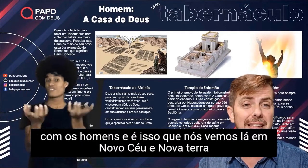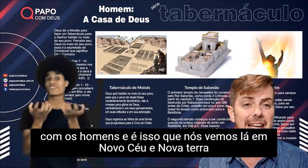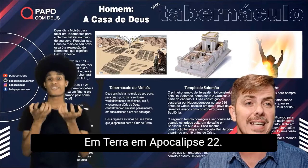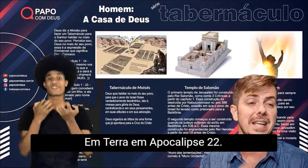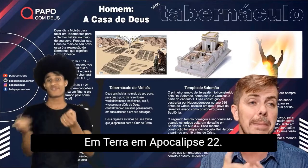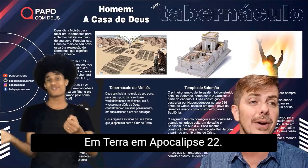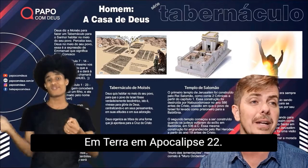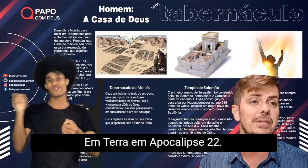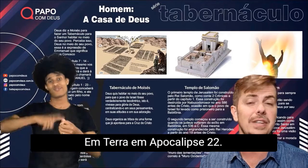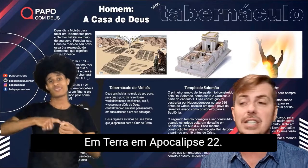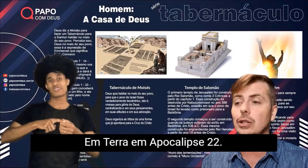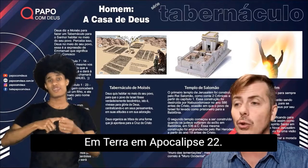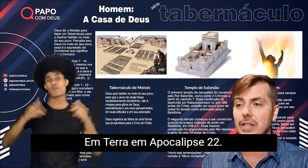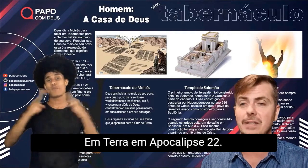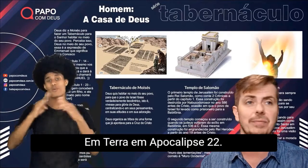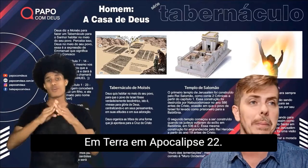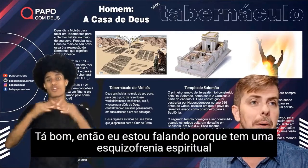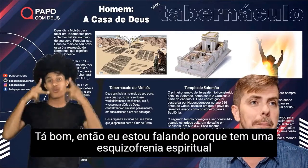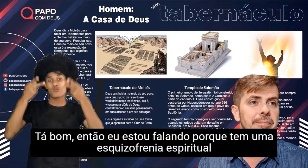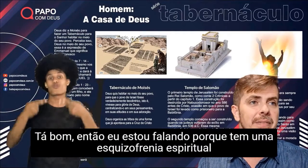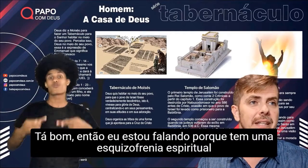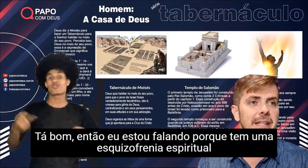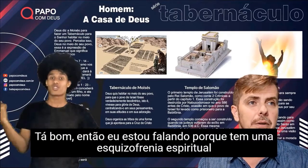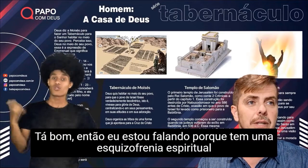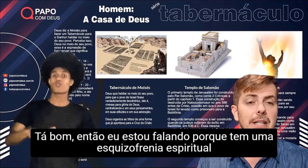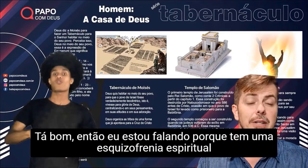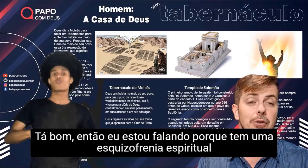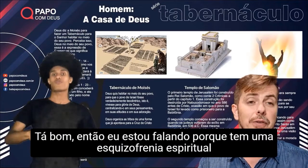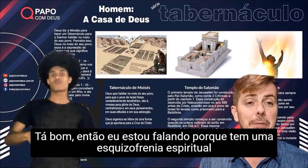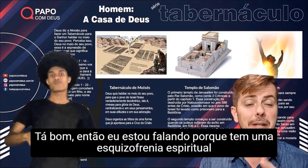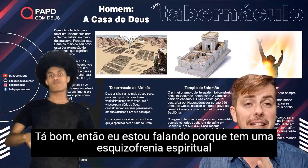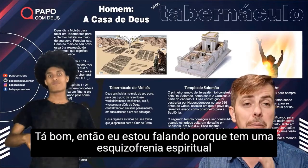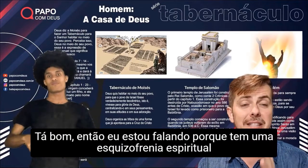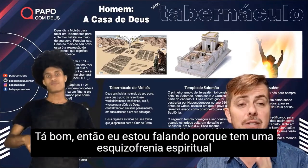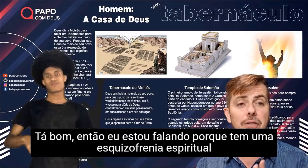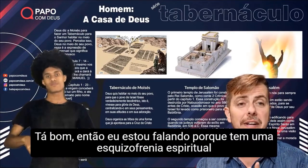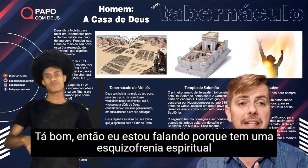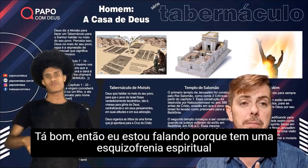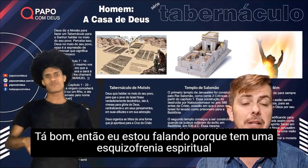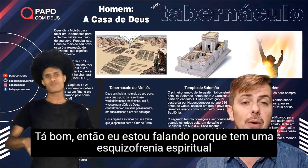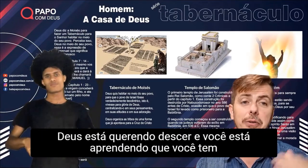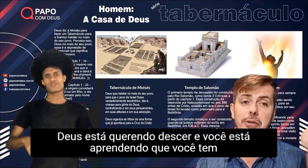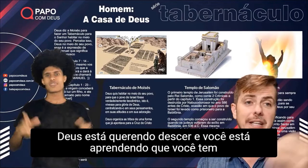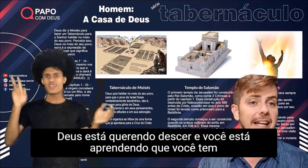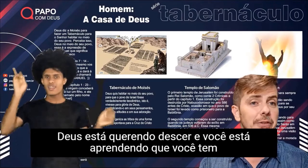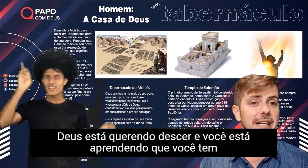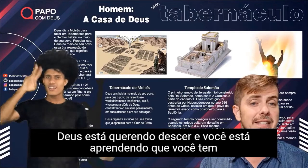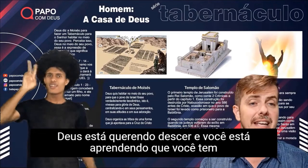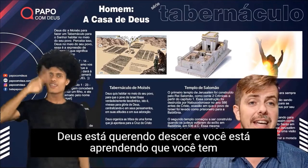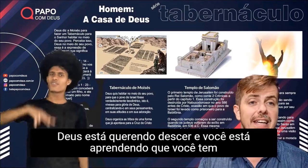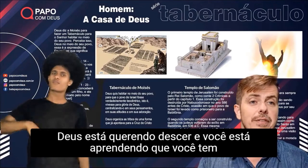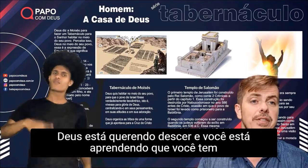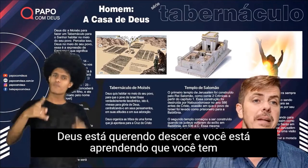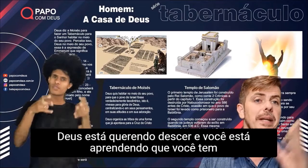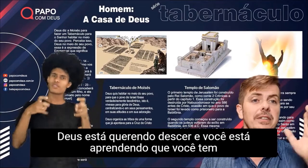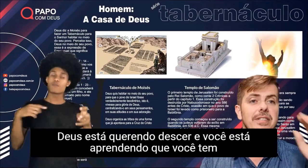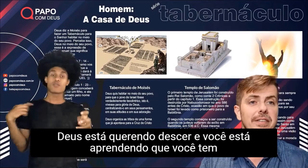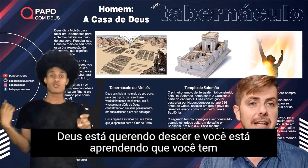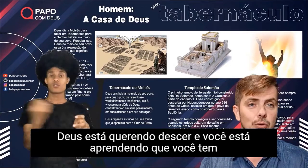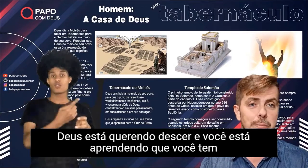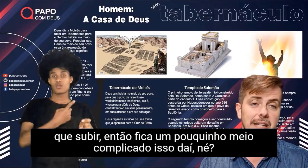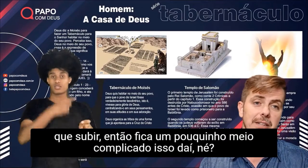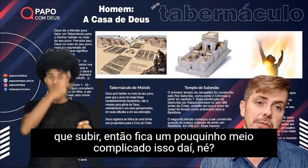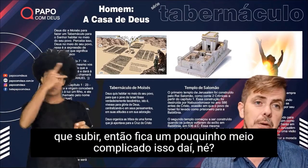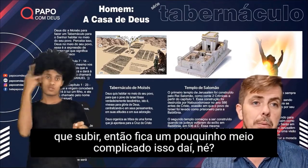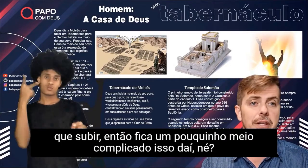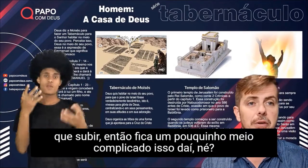Céus e Nova Terra, em Apocalipse 22, tá bom? Então, eu estou falando porque tem uma esquizofrenia espiritual. Deus está querendo descer e você está aprendendo que você